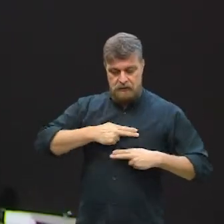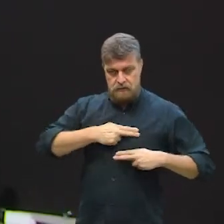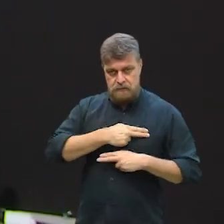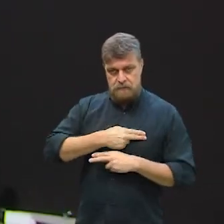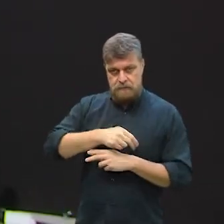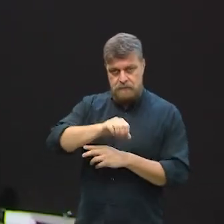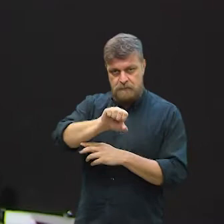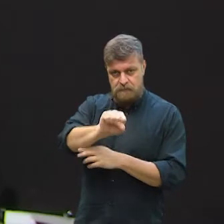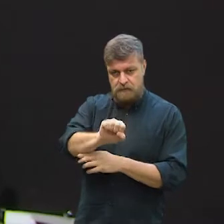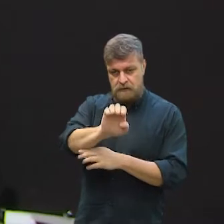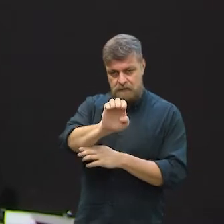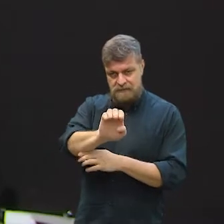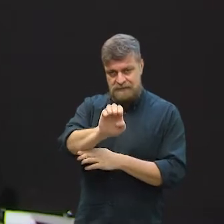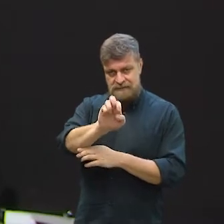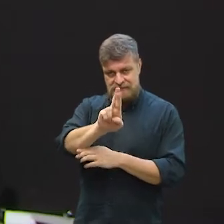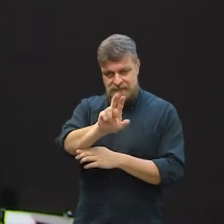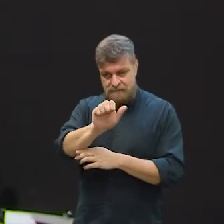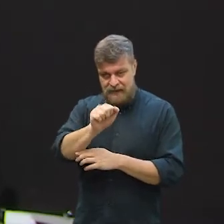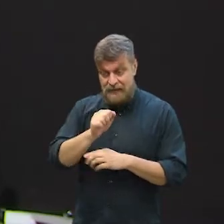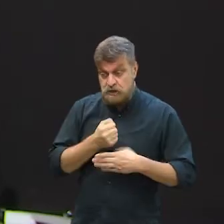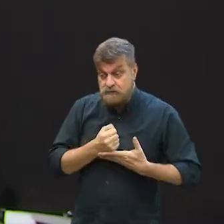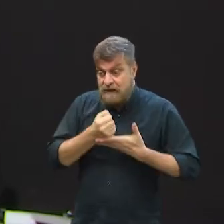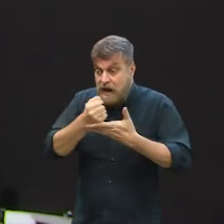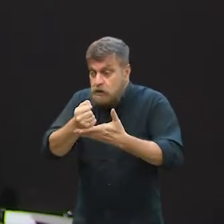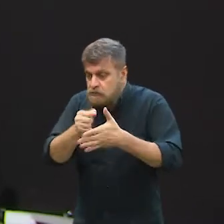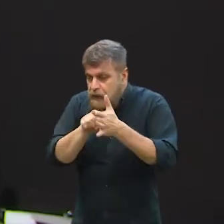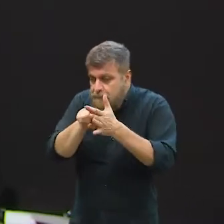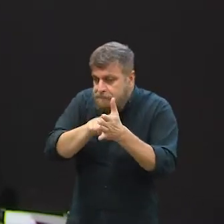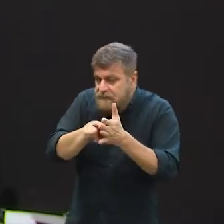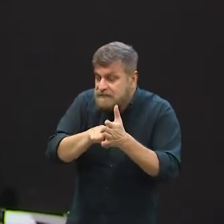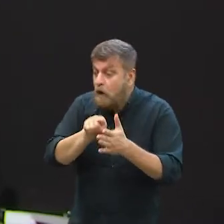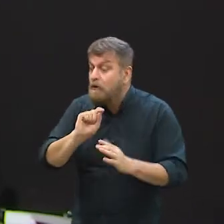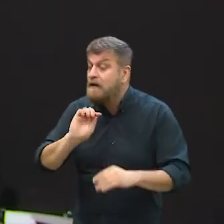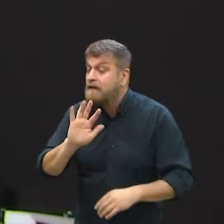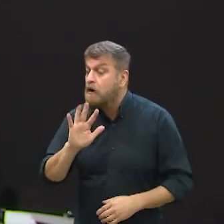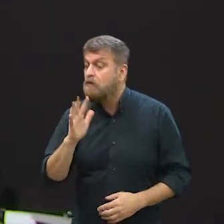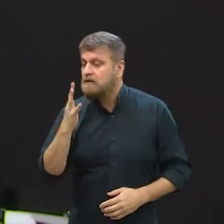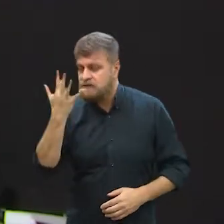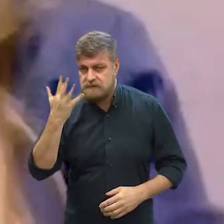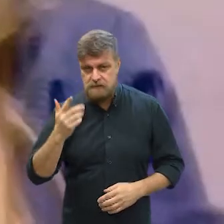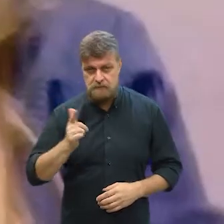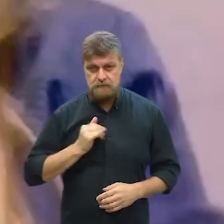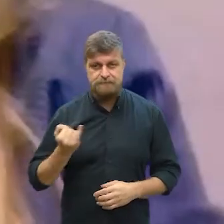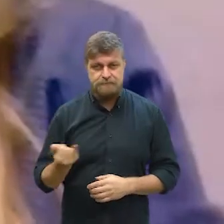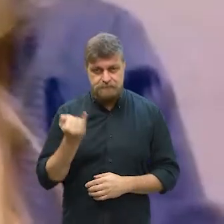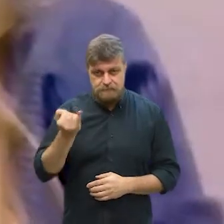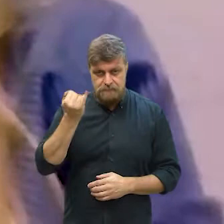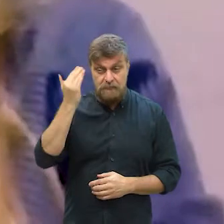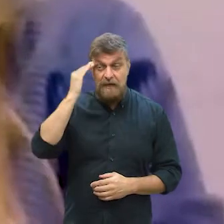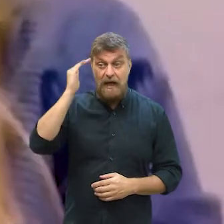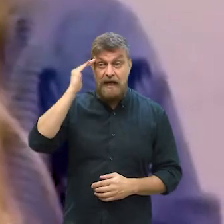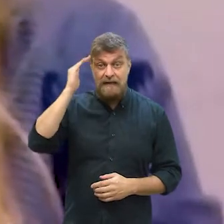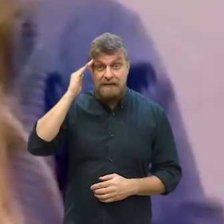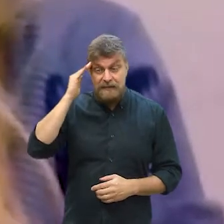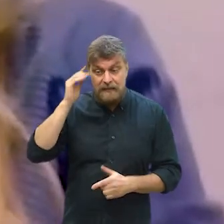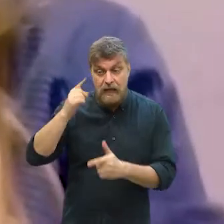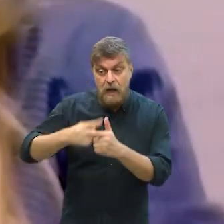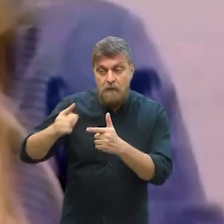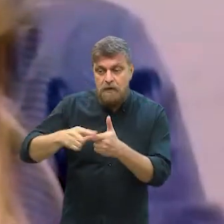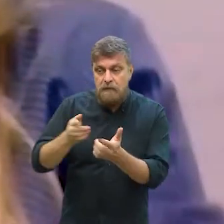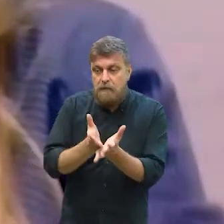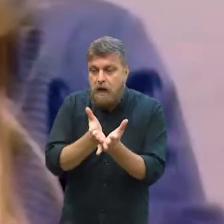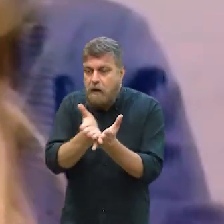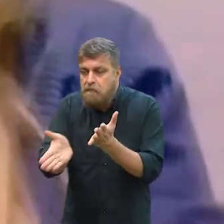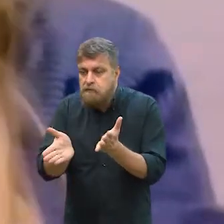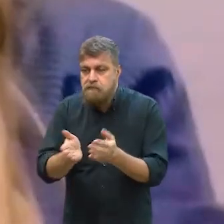ajude a enxergar e a realizar um diagnóstico na sua empresa para entender o que está acontecendo. Então, é muito importante a gente entender de onde está vindo